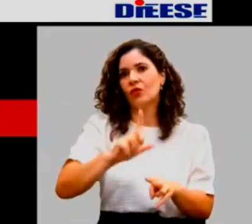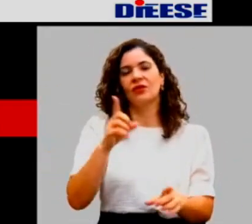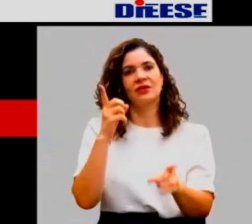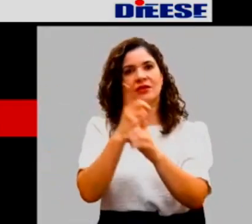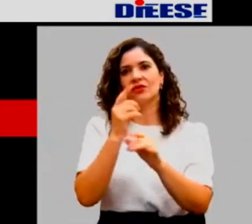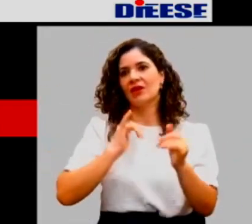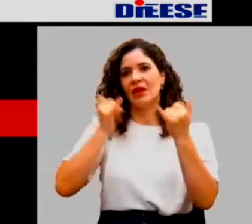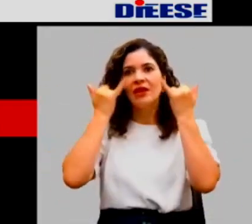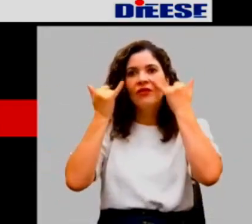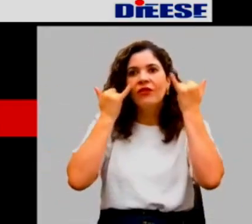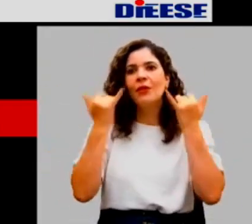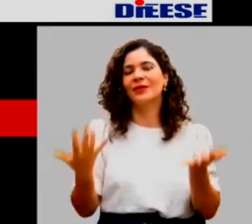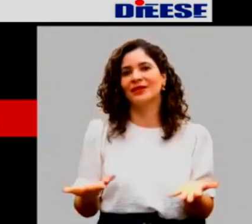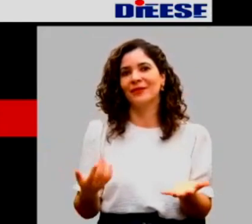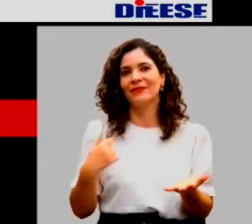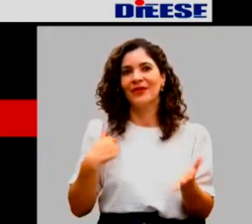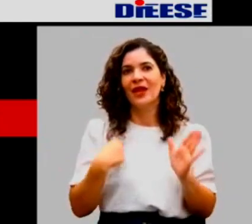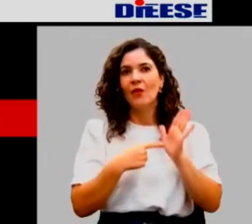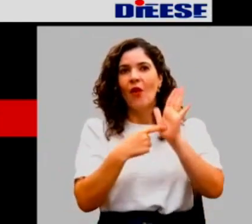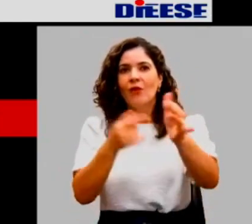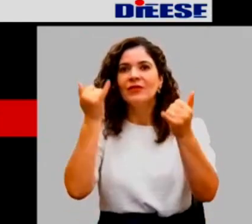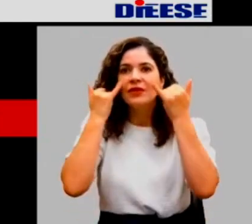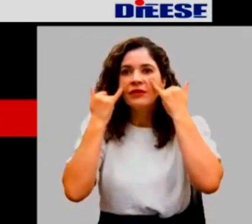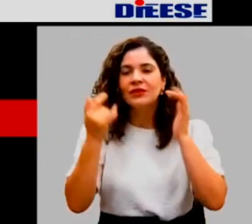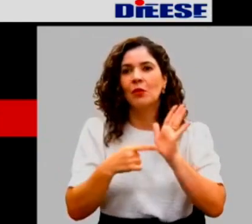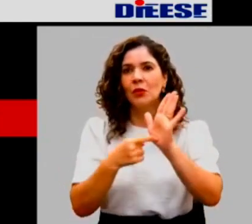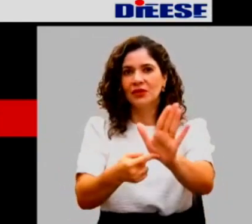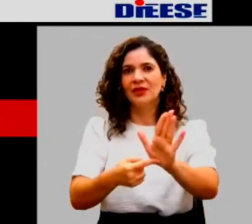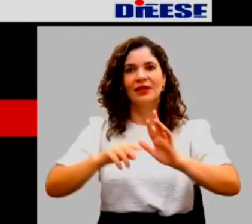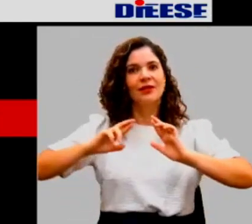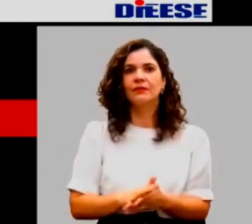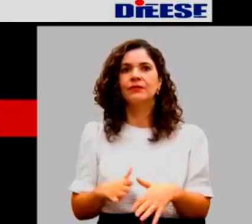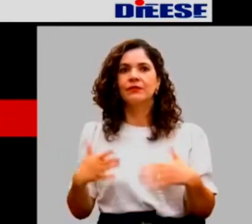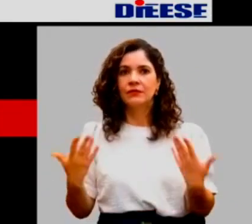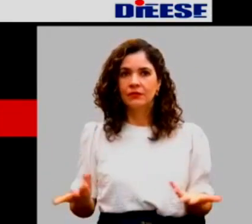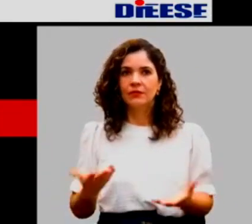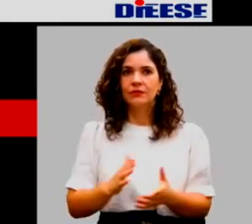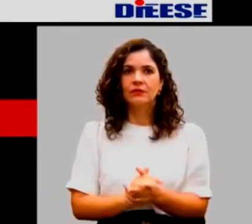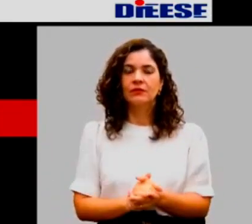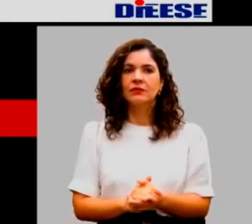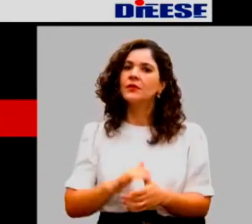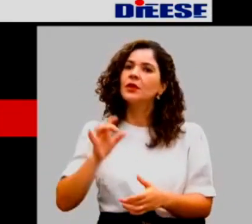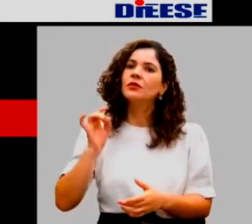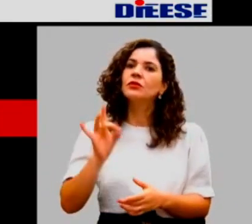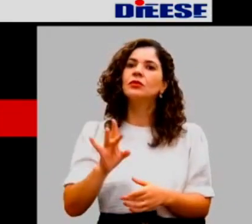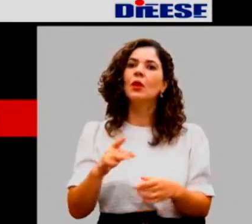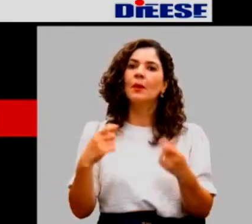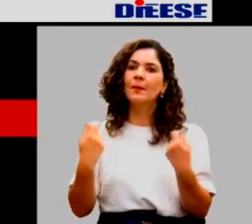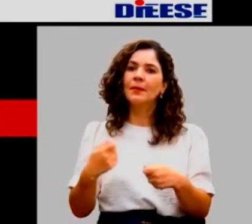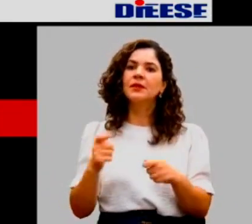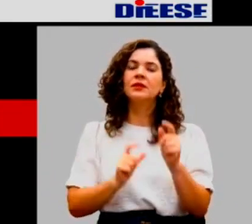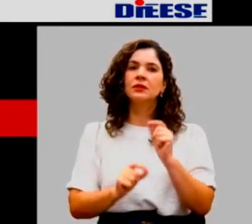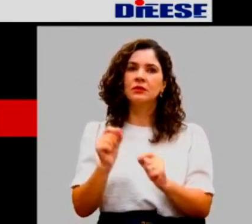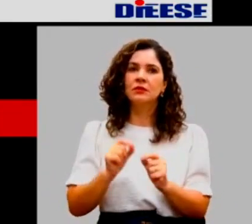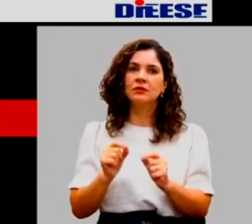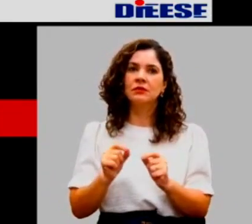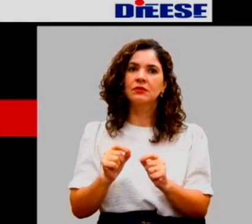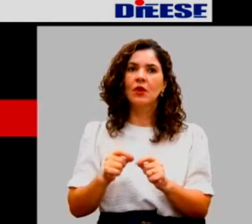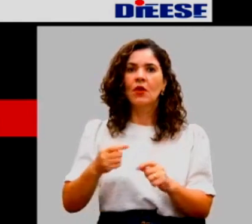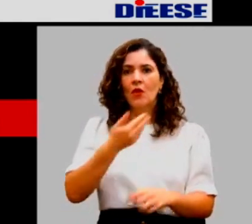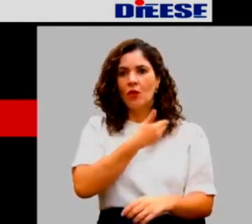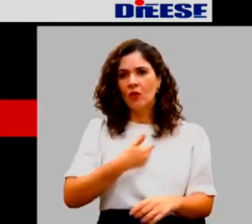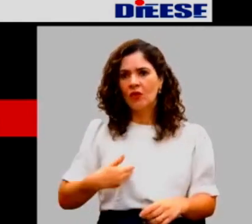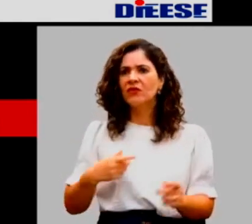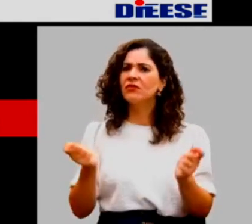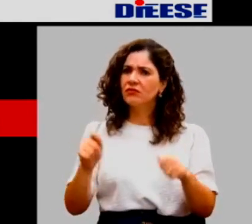informação que eu estou mostrando para vocês aqui não vou encontrar não tem como eu achar Basta apenas né ter um uma o governo pode